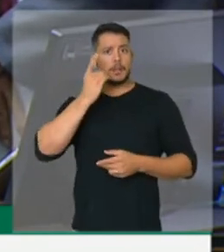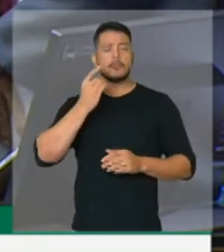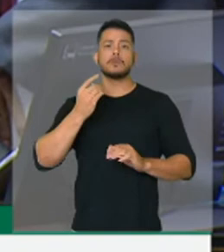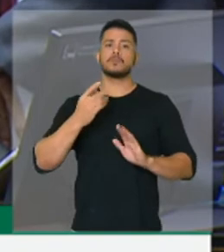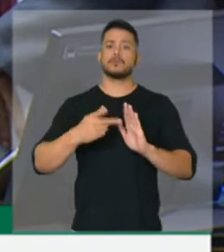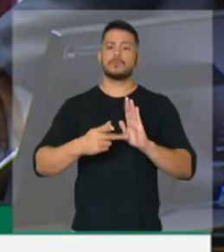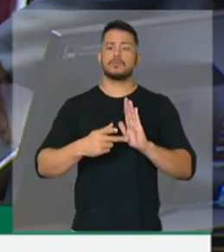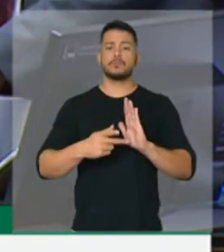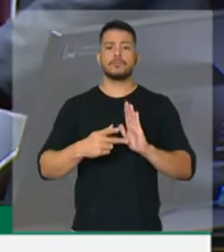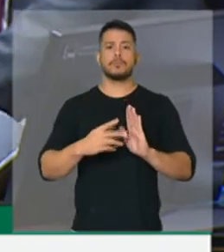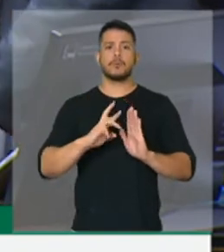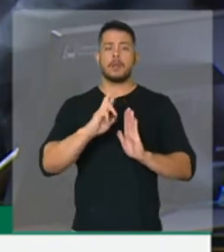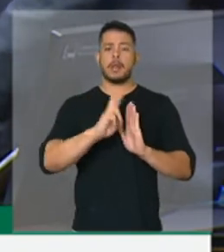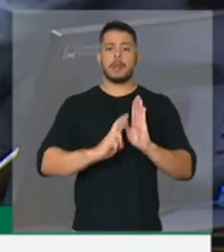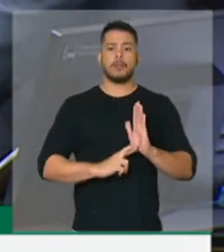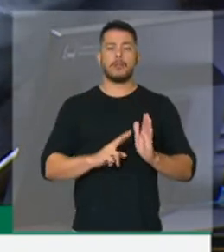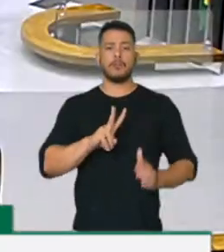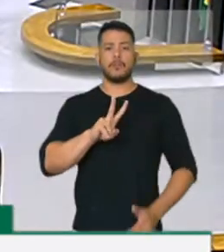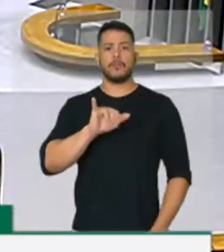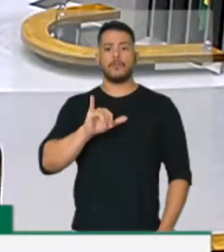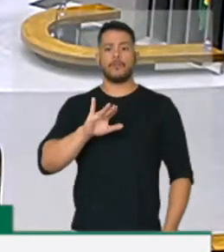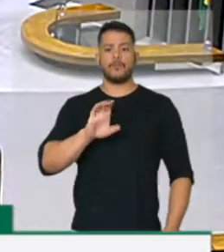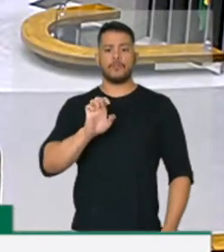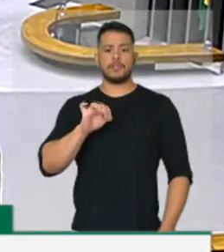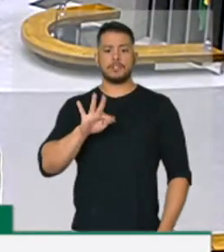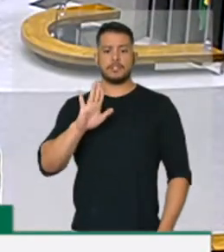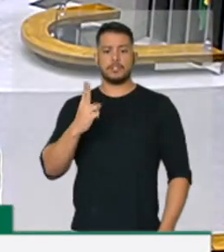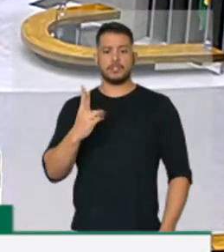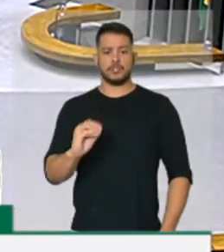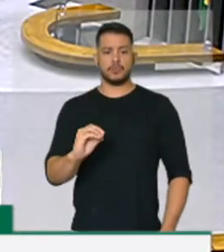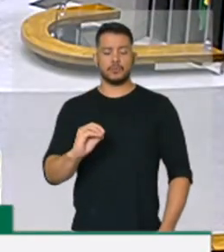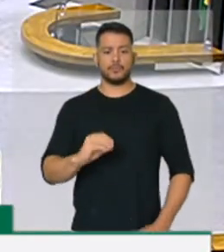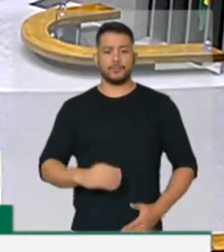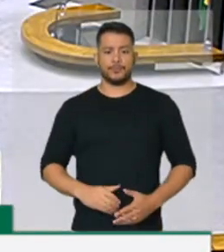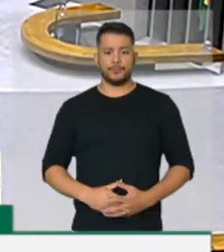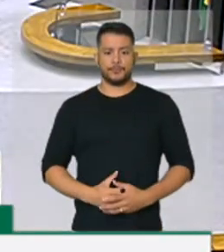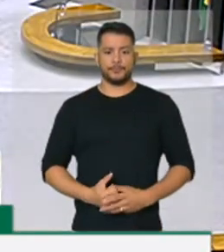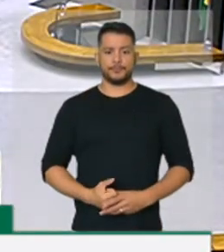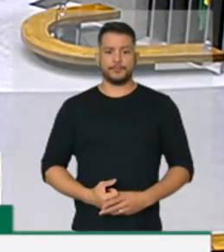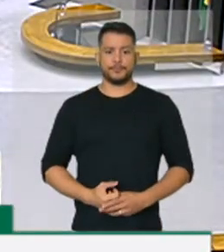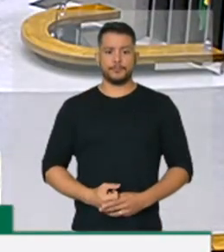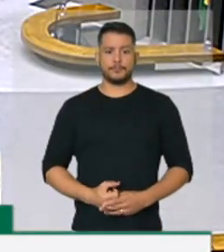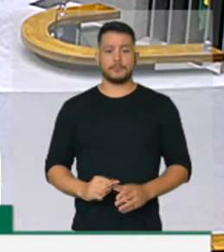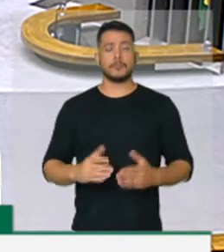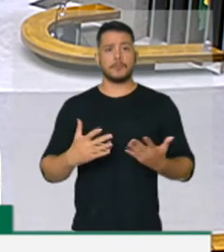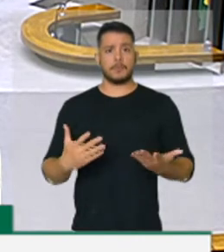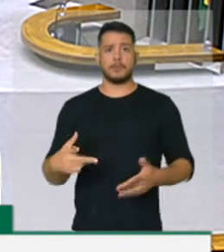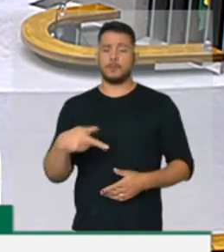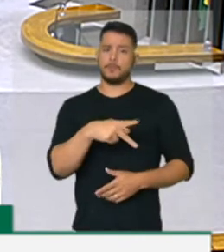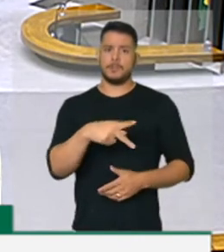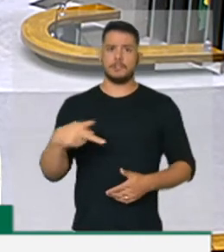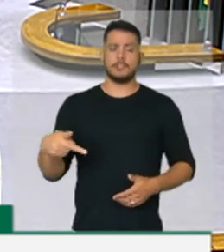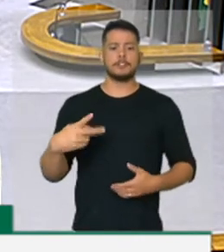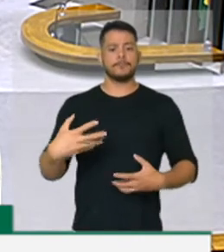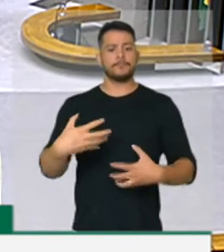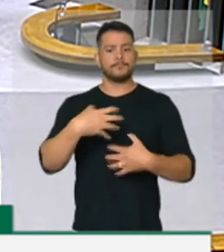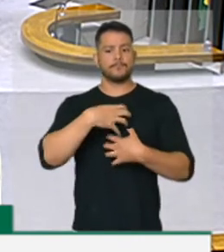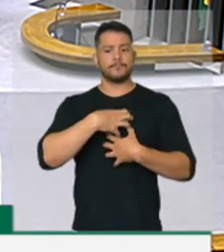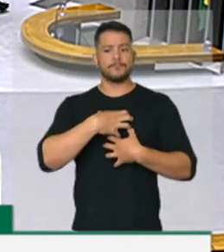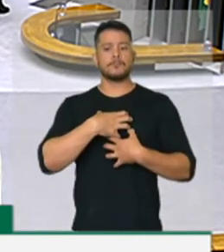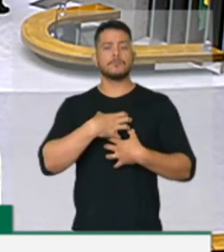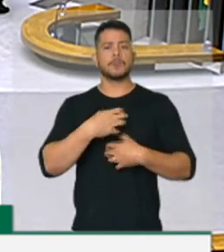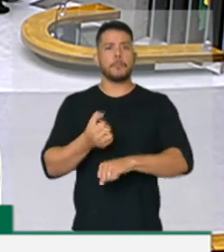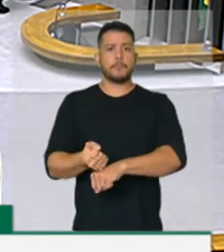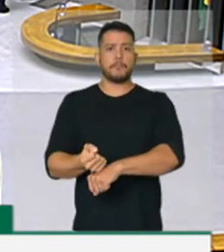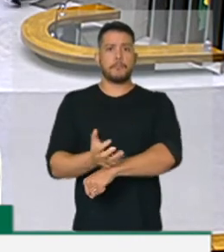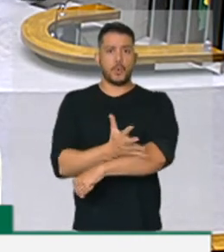palavra ao deputado Vicentinho Júnior. Senhor presidente, hoje me tomo de muita emoção. Primeiro, para agradecer